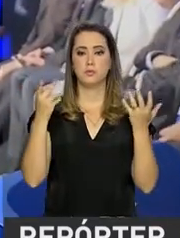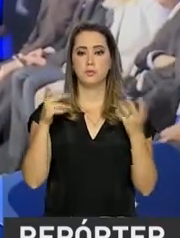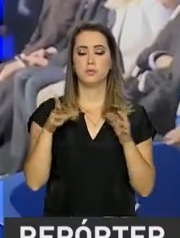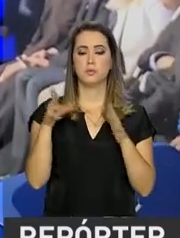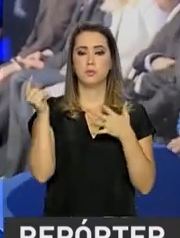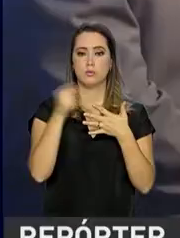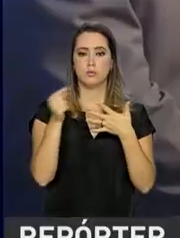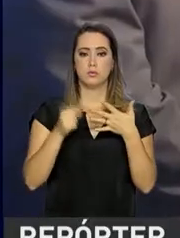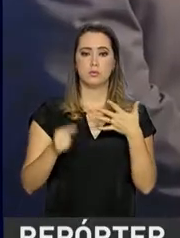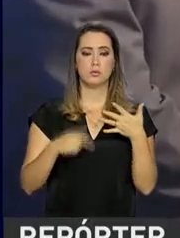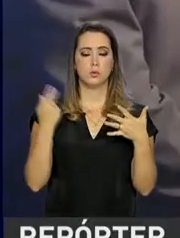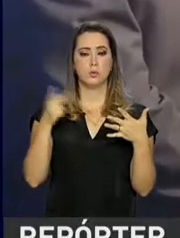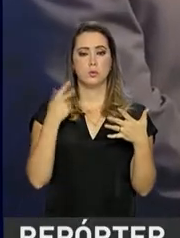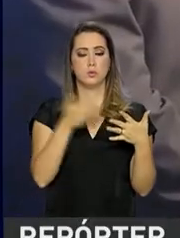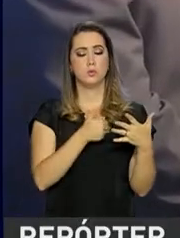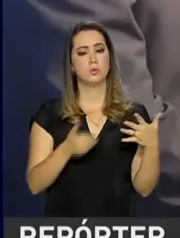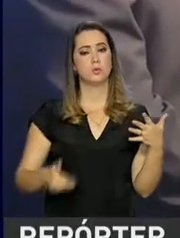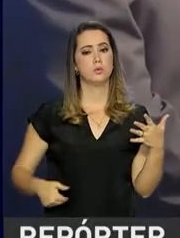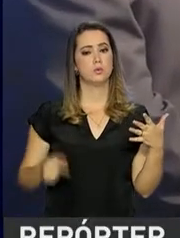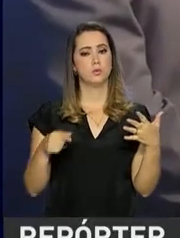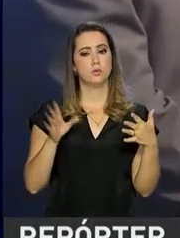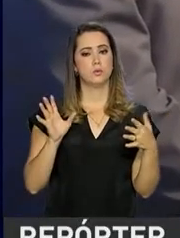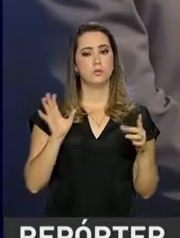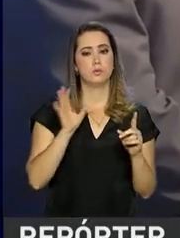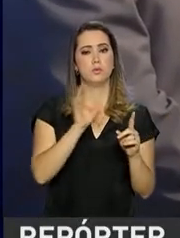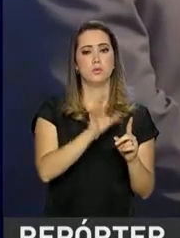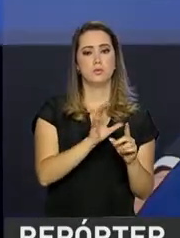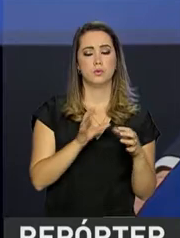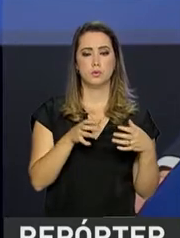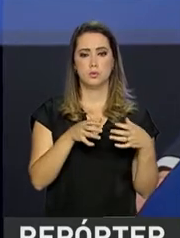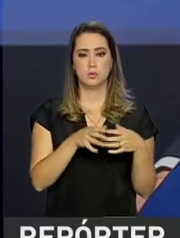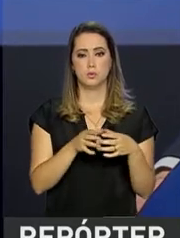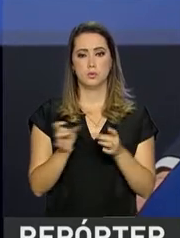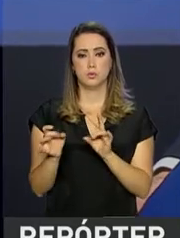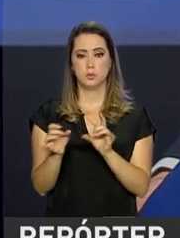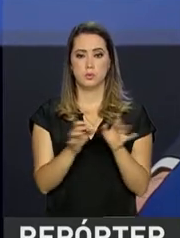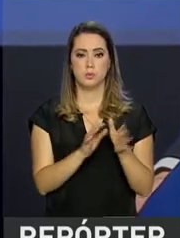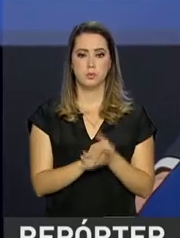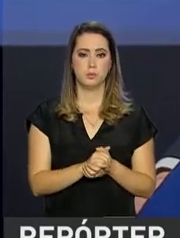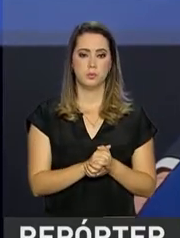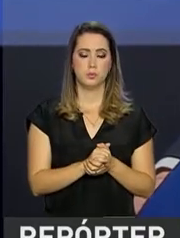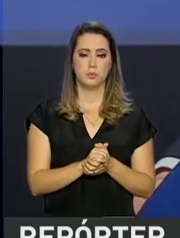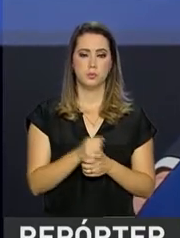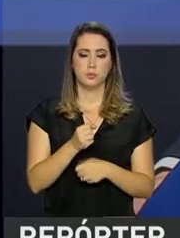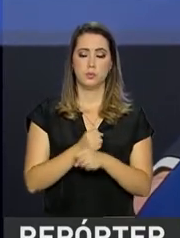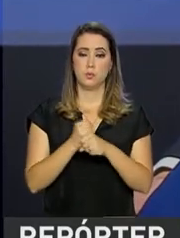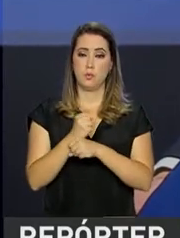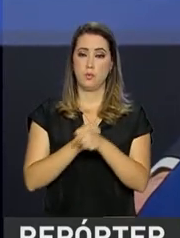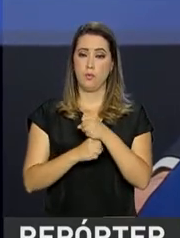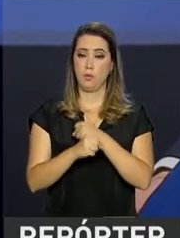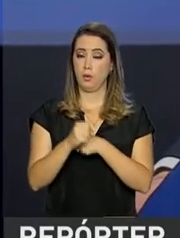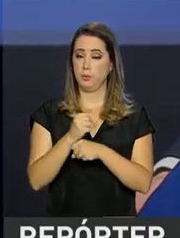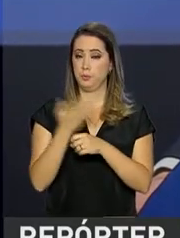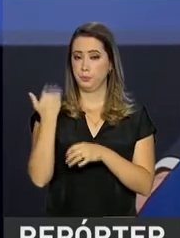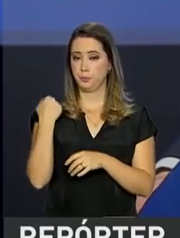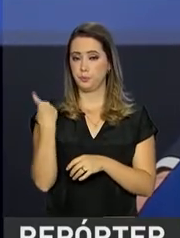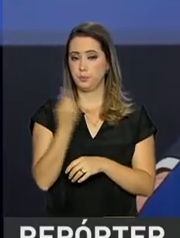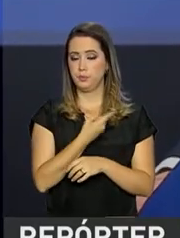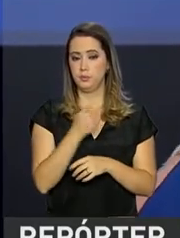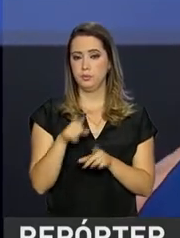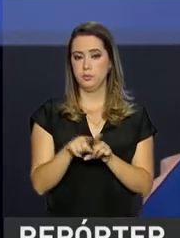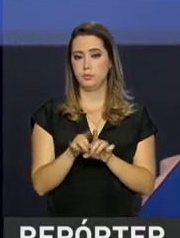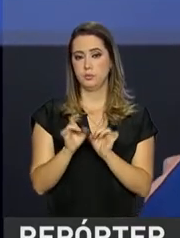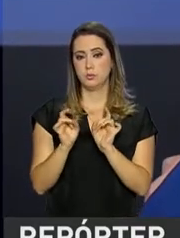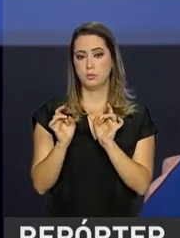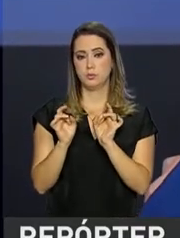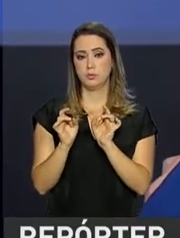do governo que atingiram diretamente o setor varejista no ano passado nós acabamos até fazendo